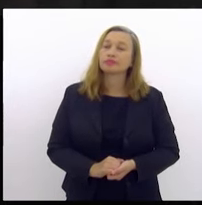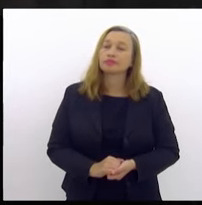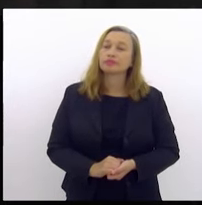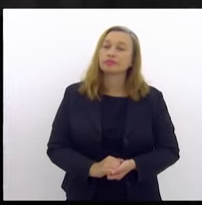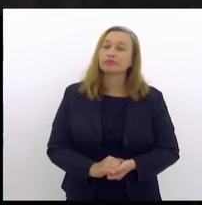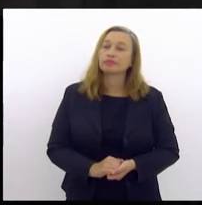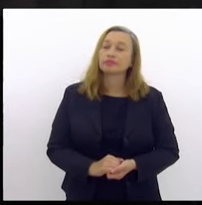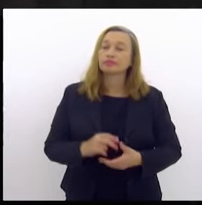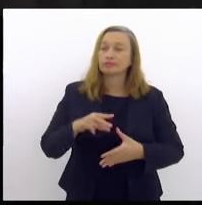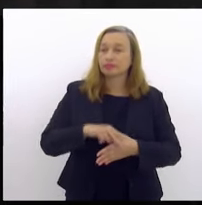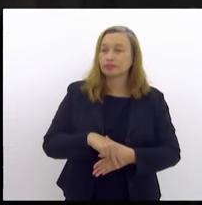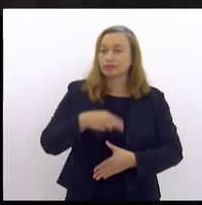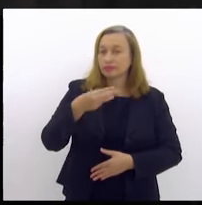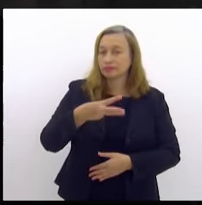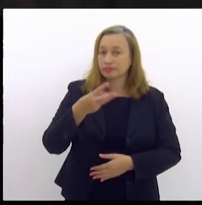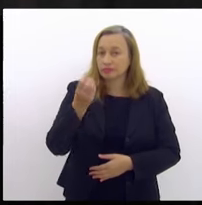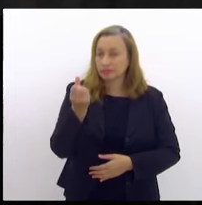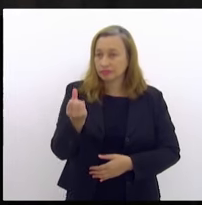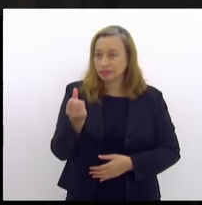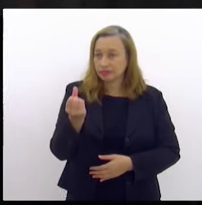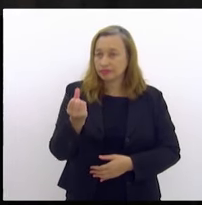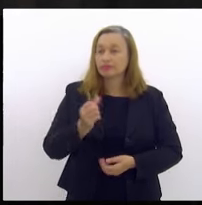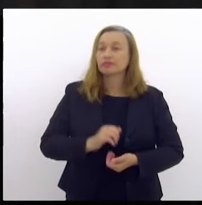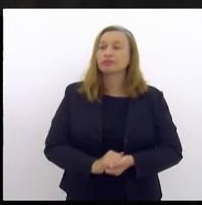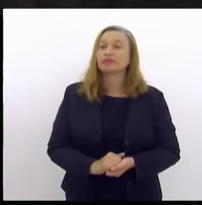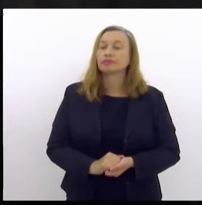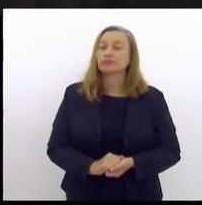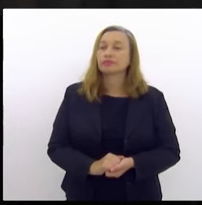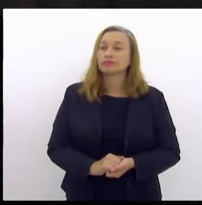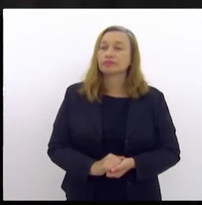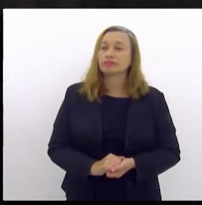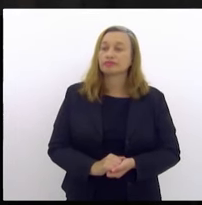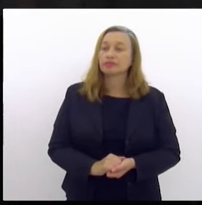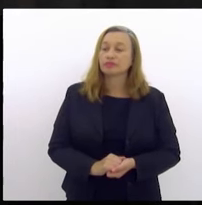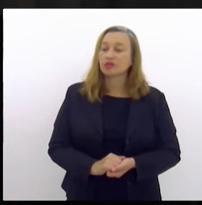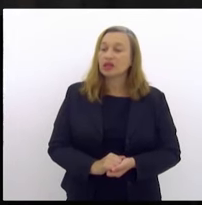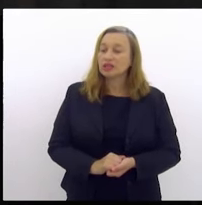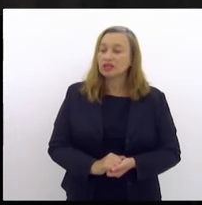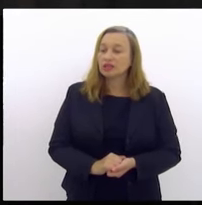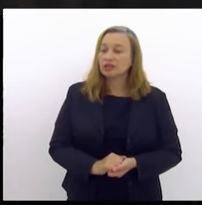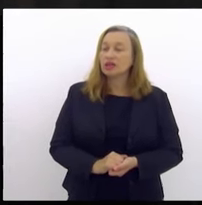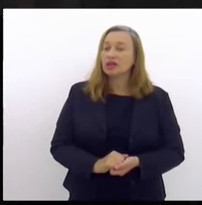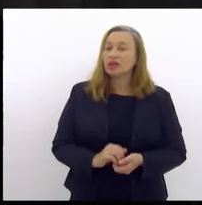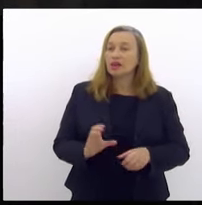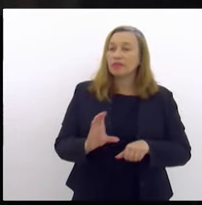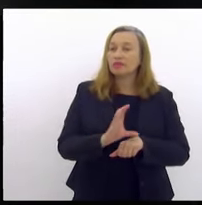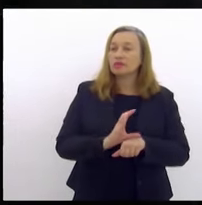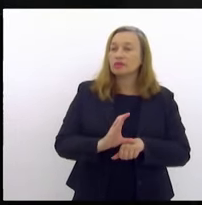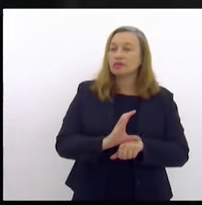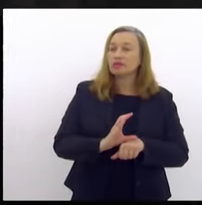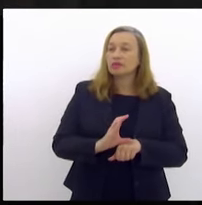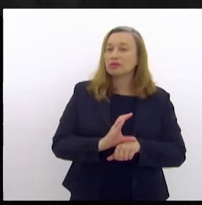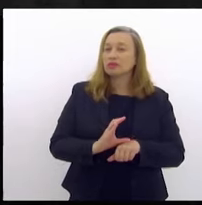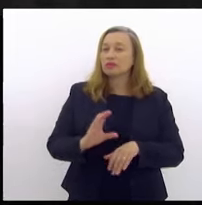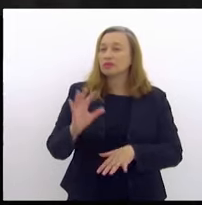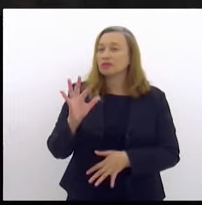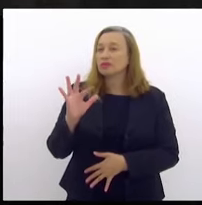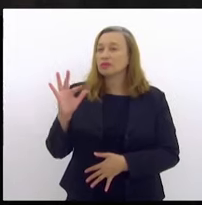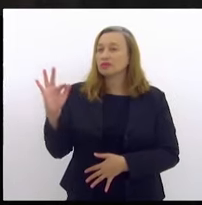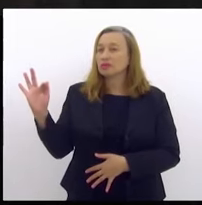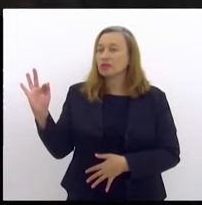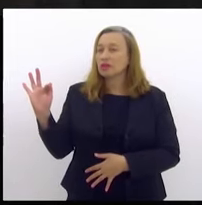o inciso 36 da Carta Magna garante o direito fundamental da segurança